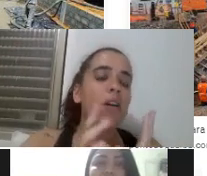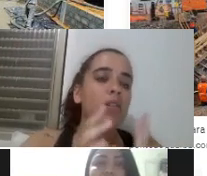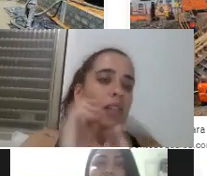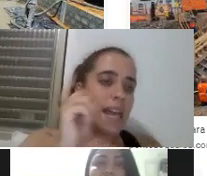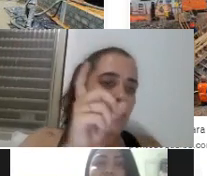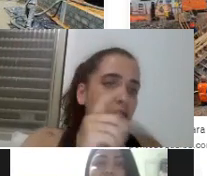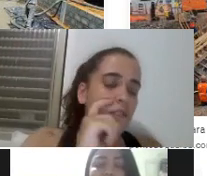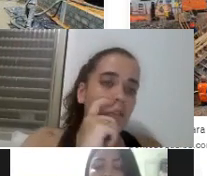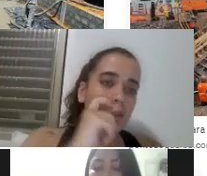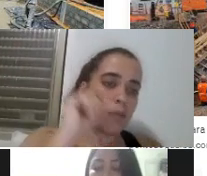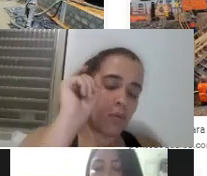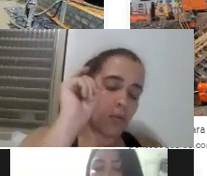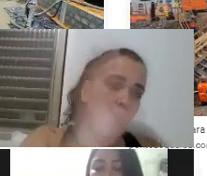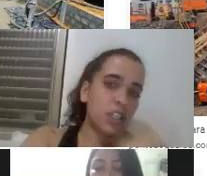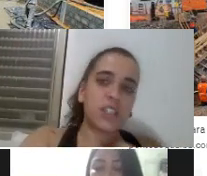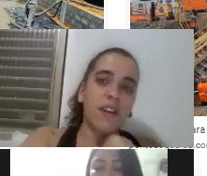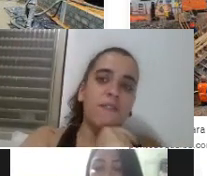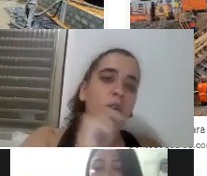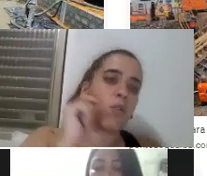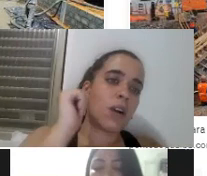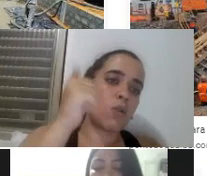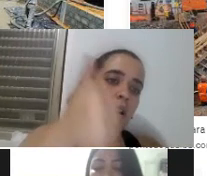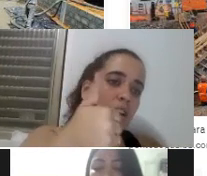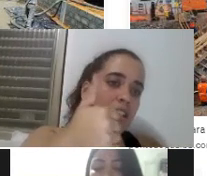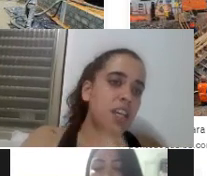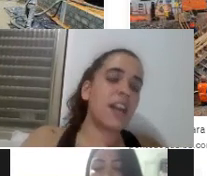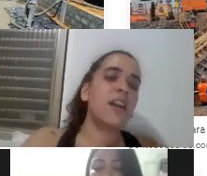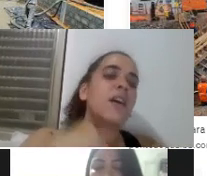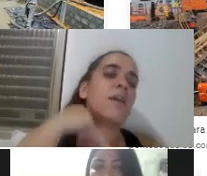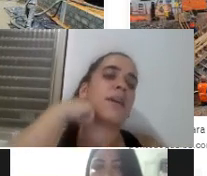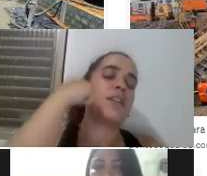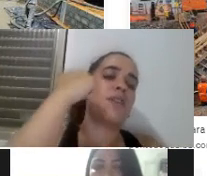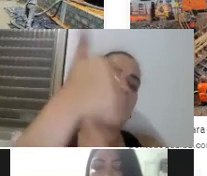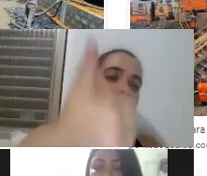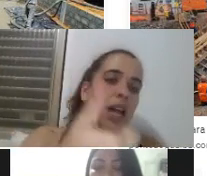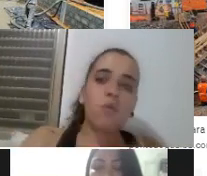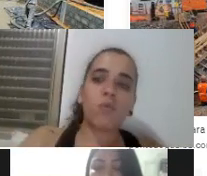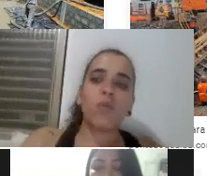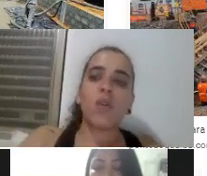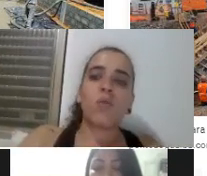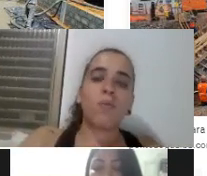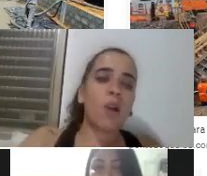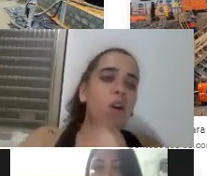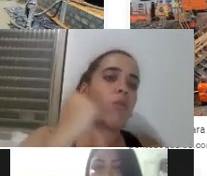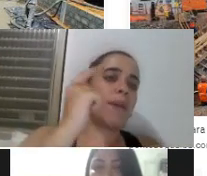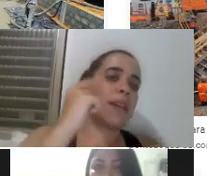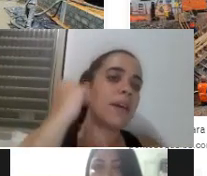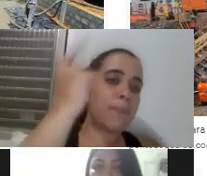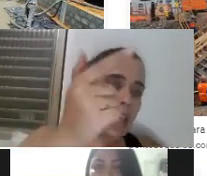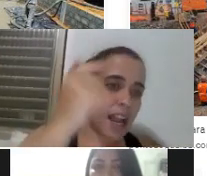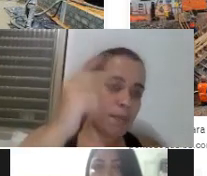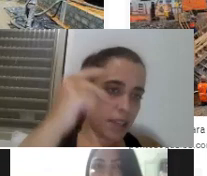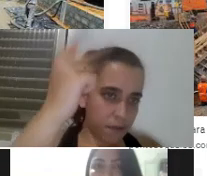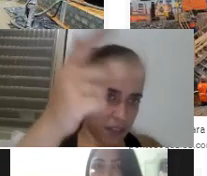6 aulas, aí eu divido, tipo, hoje a gente vai calcular um radier, amanhã a gente vai calcular um bloco,